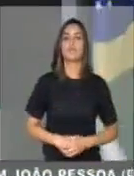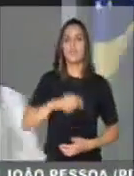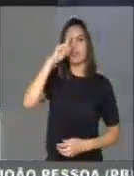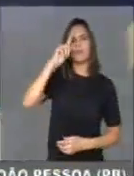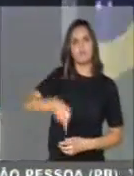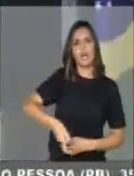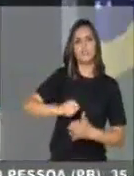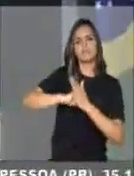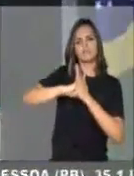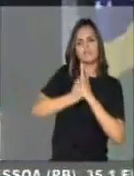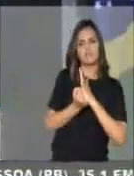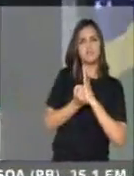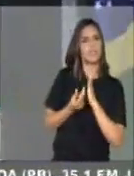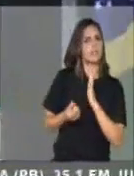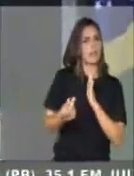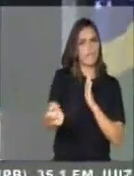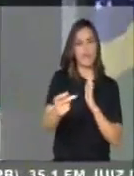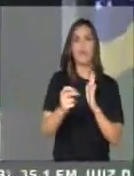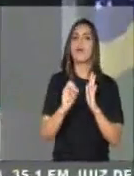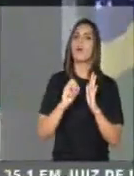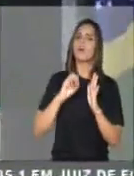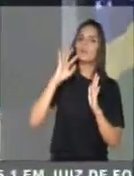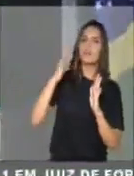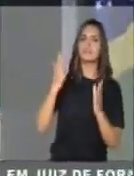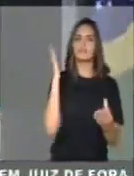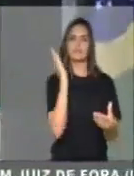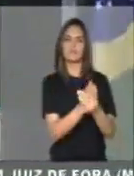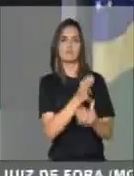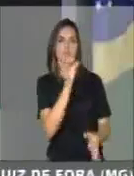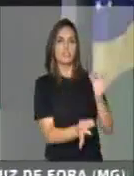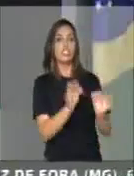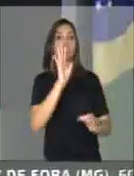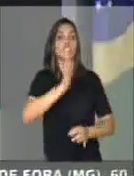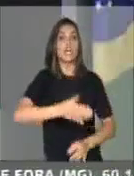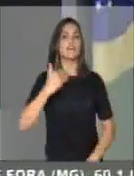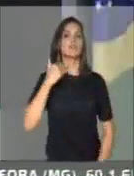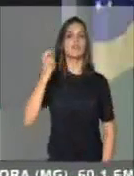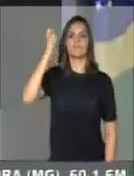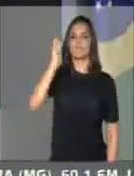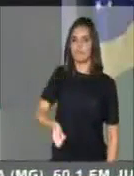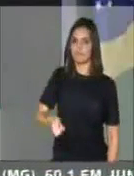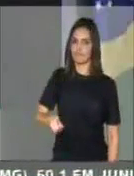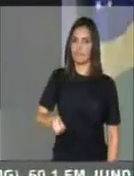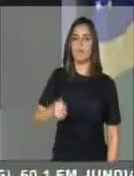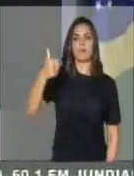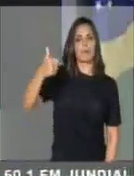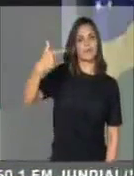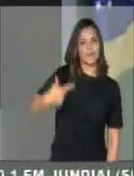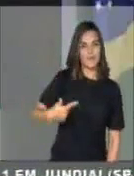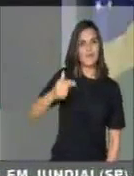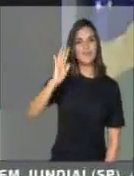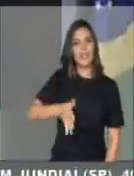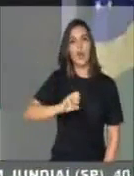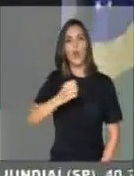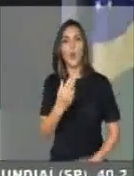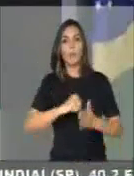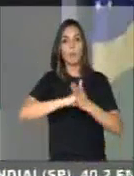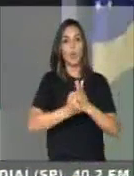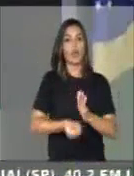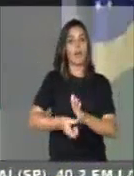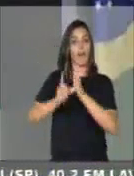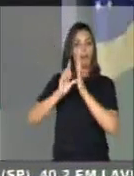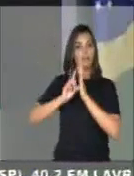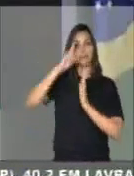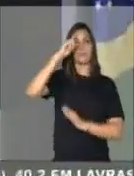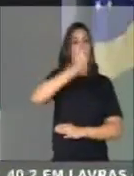decretem o seu perdimento definitivo em virtude de decisão condenatória transitada em julgado ou promovam o levantamento de bloqueio